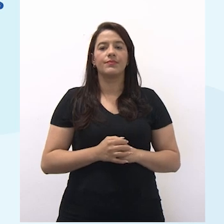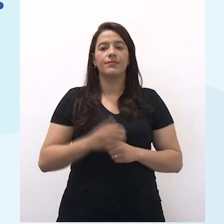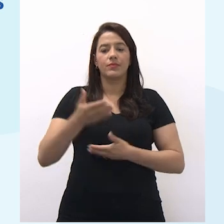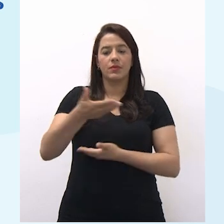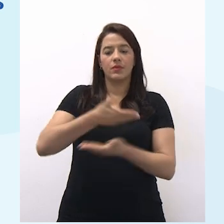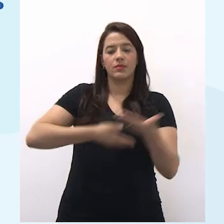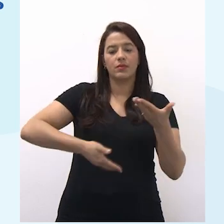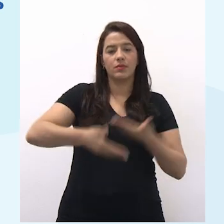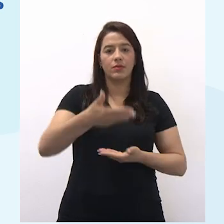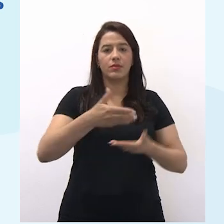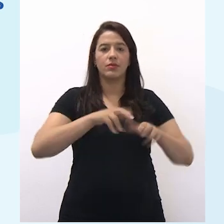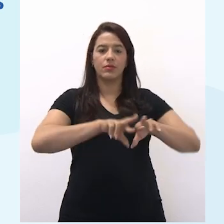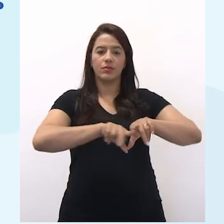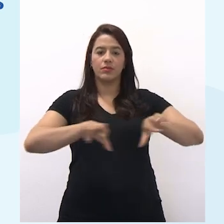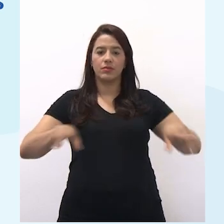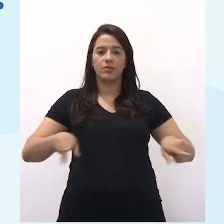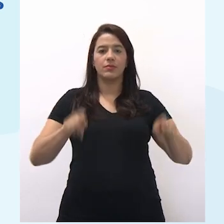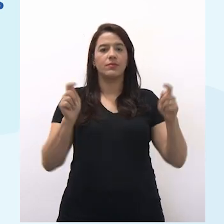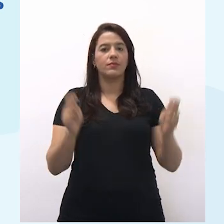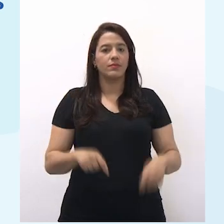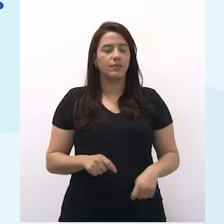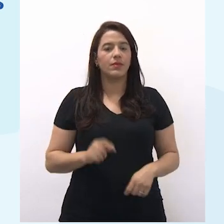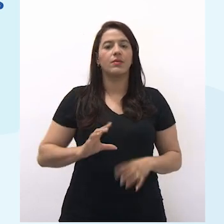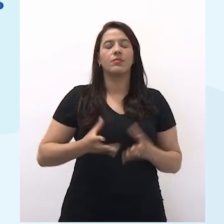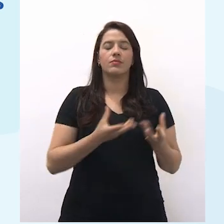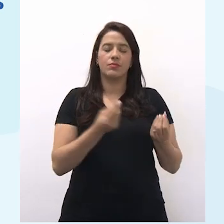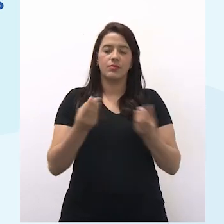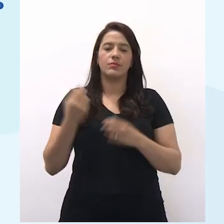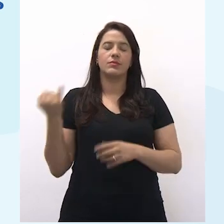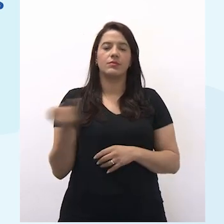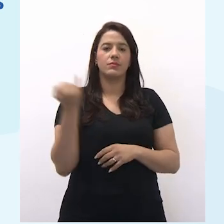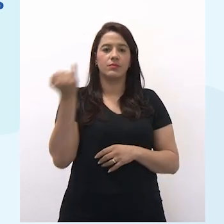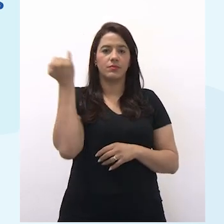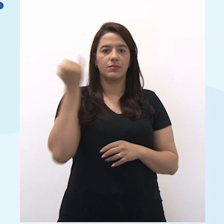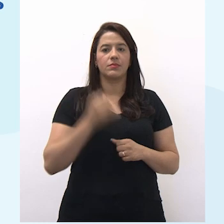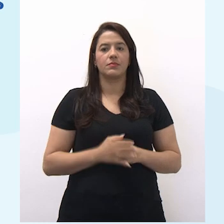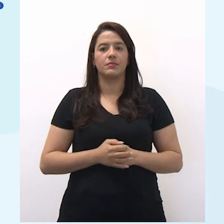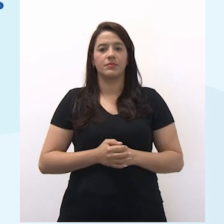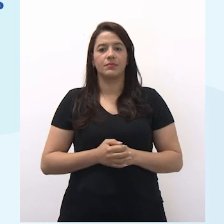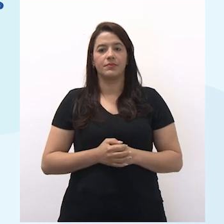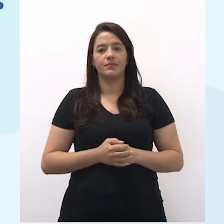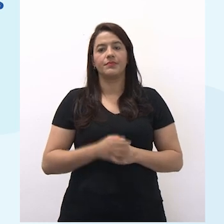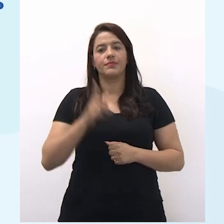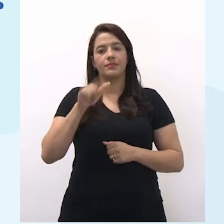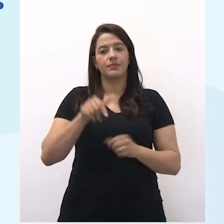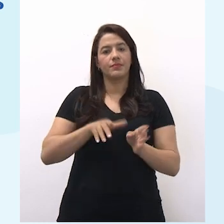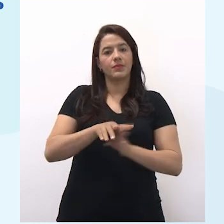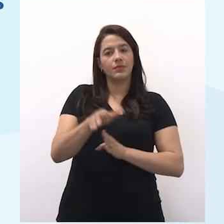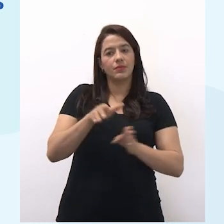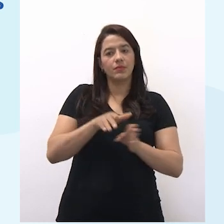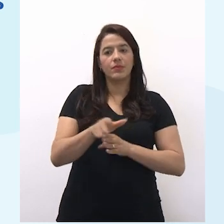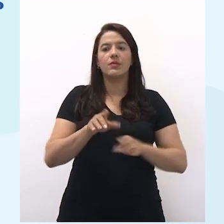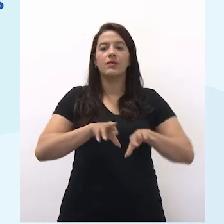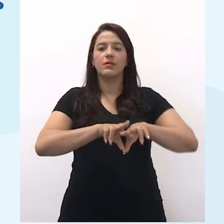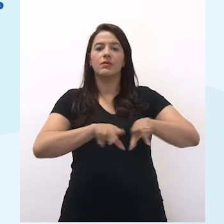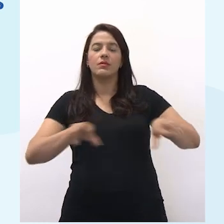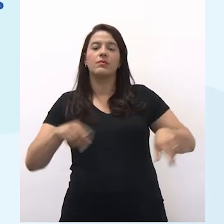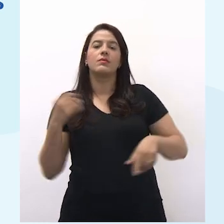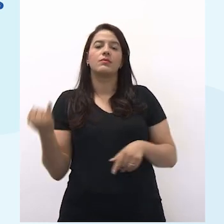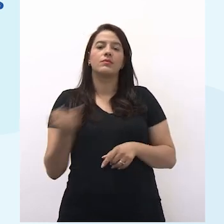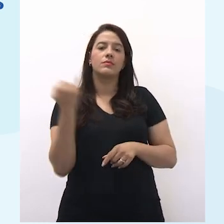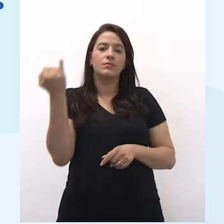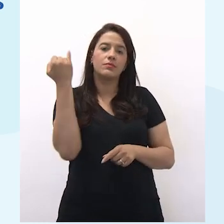troca com os pares, né, Tatiane? Sim. Enfim, muito importante. O conselho de classe e a sua relevância,